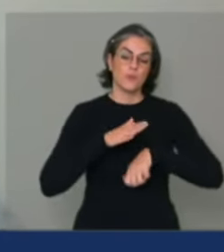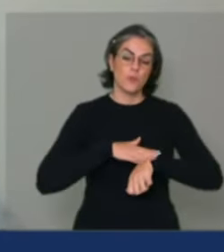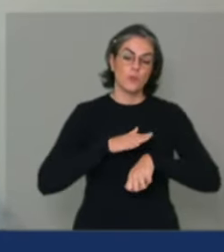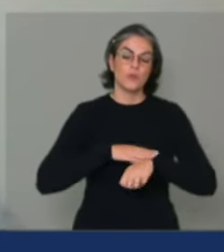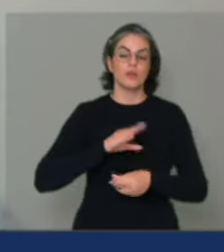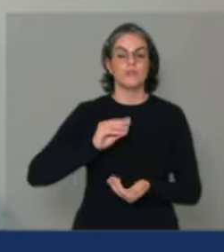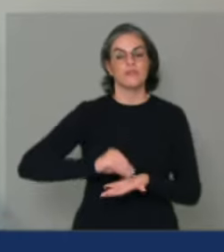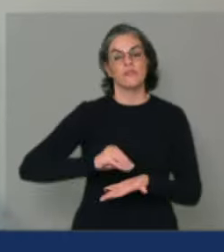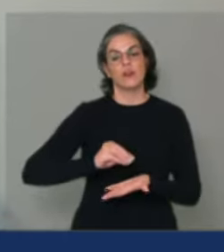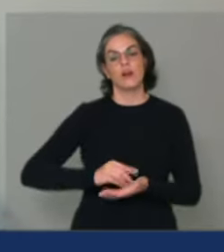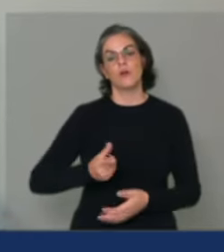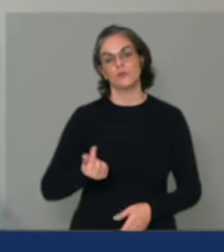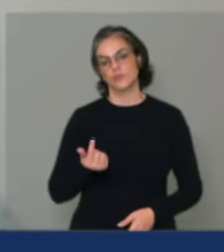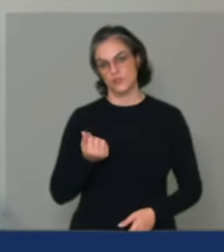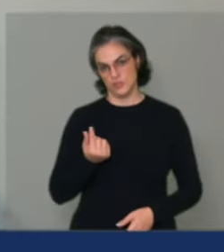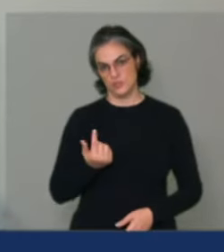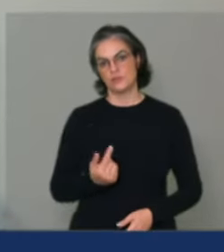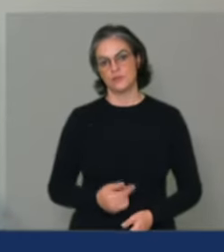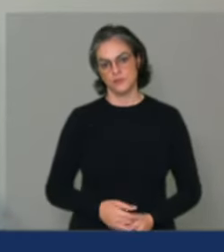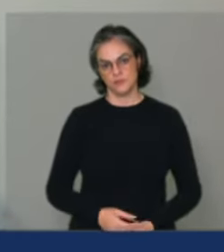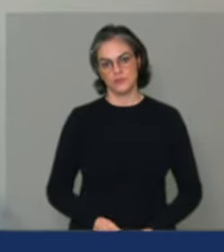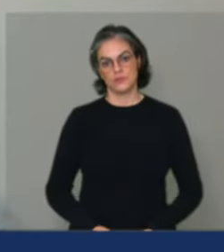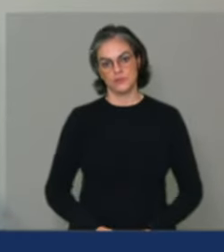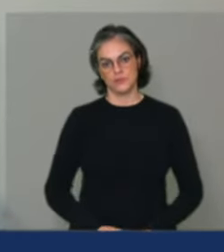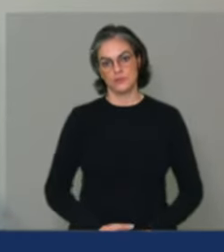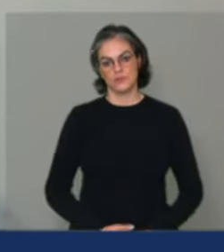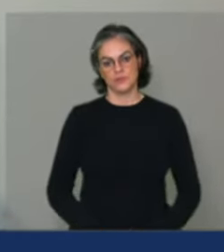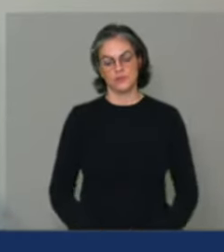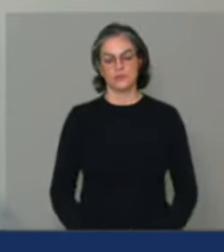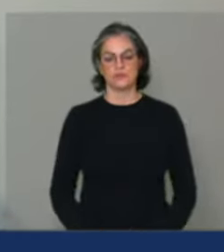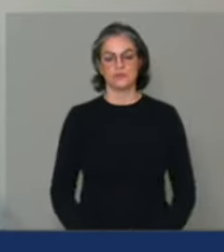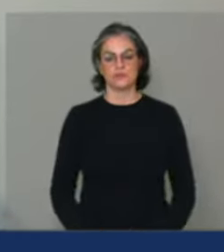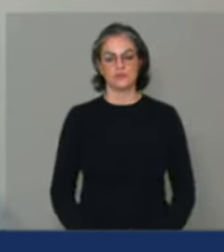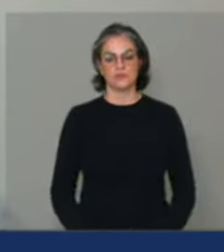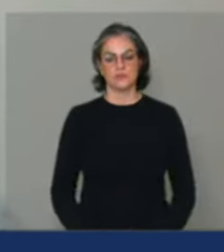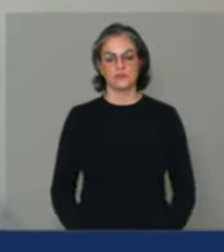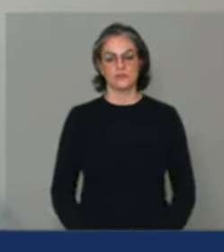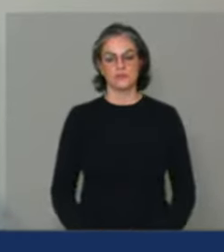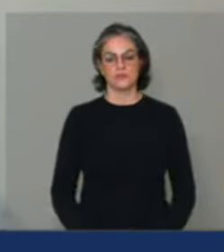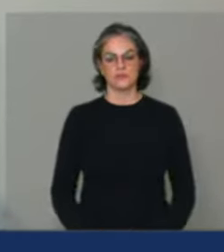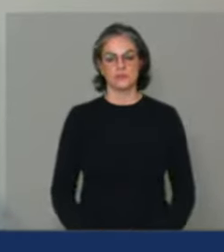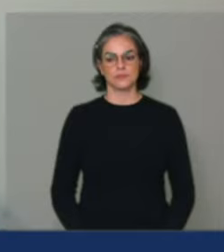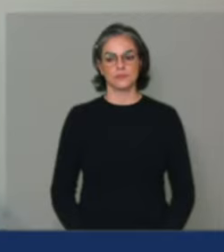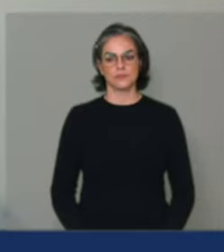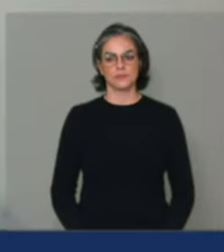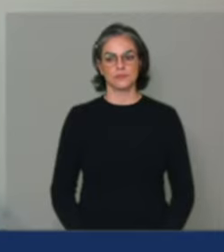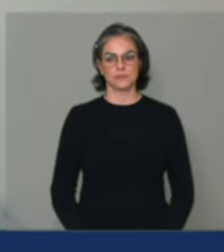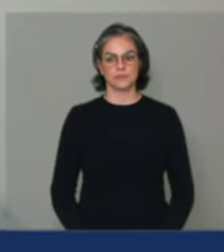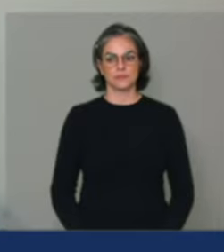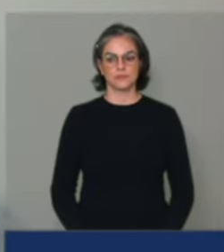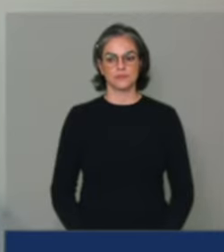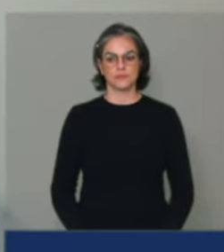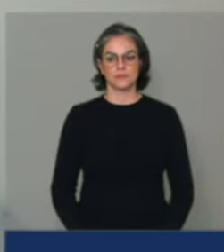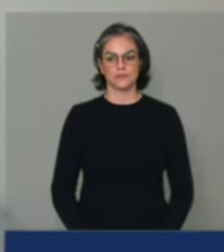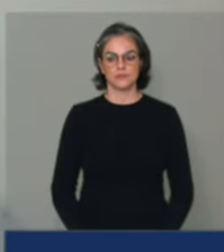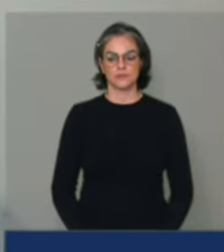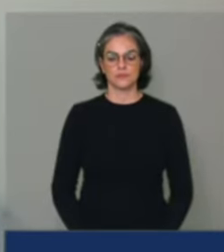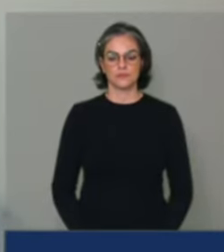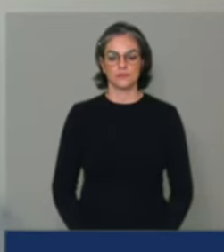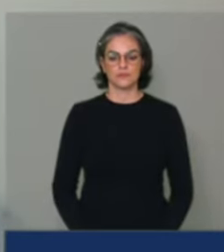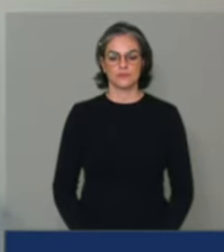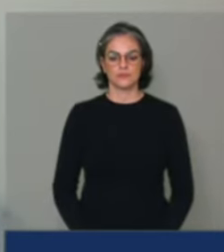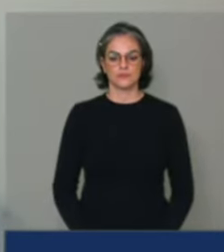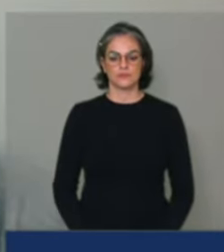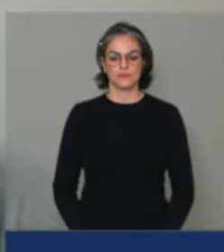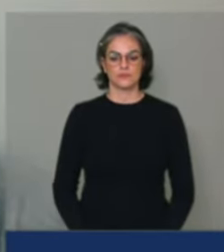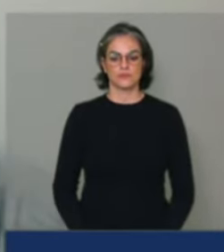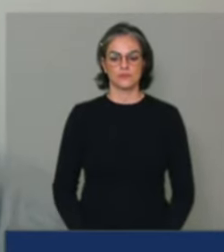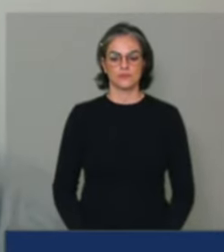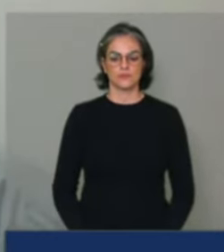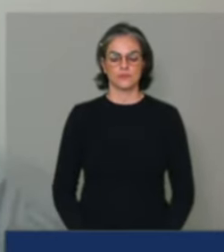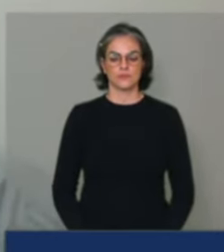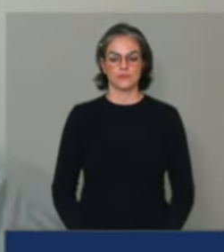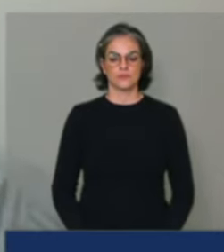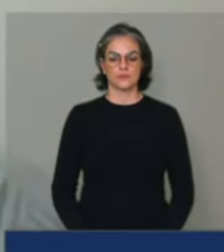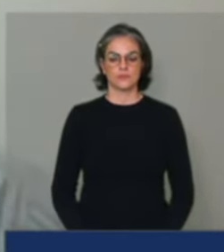um